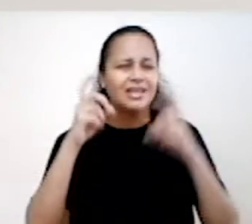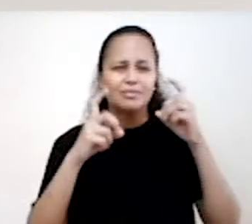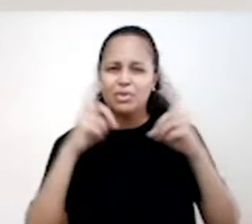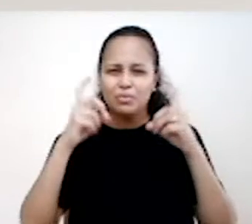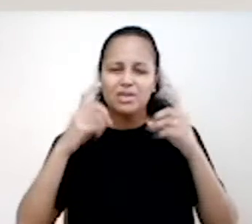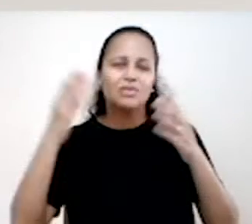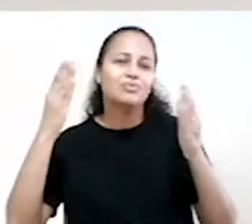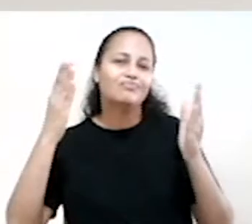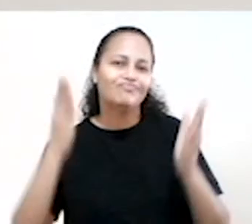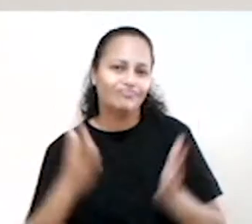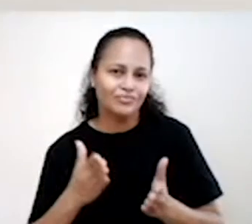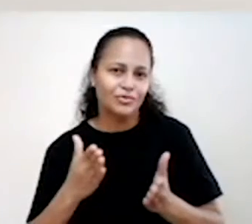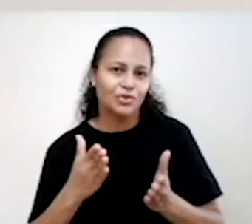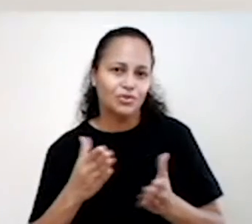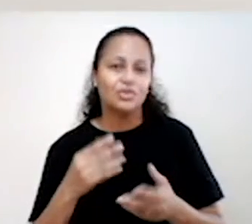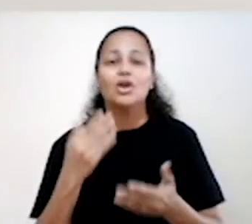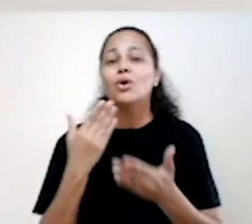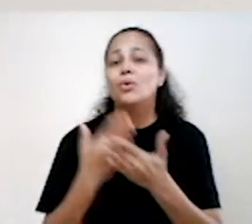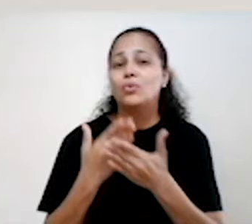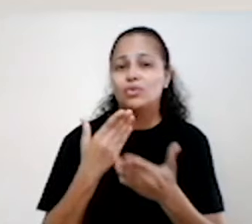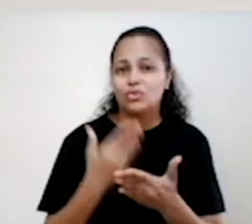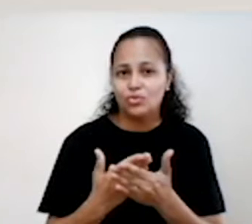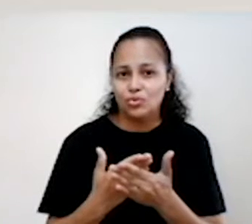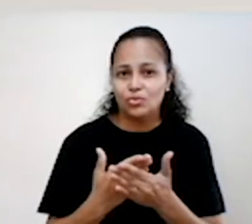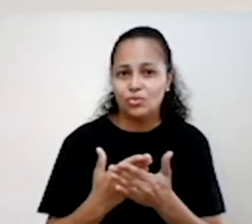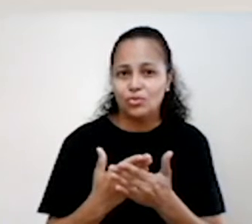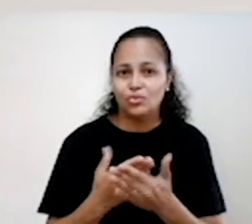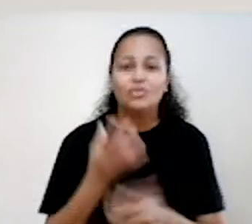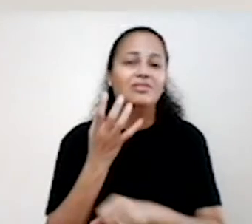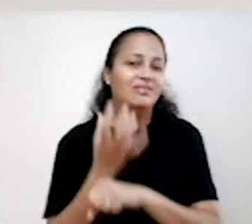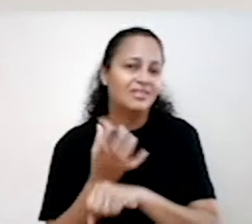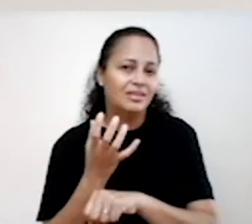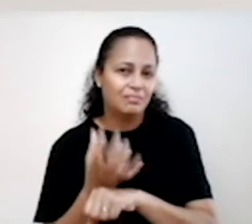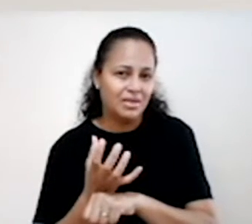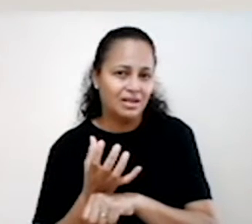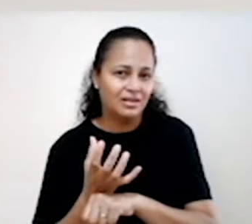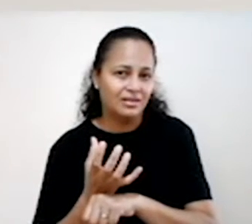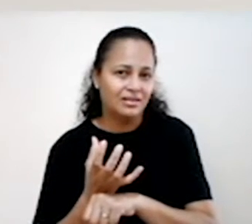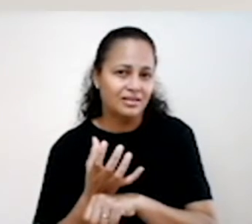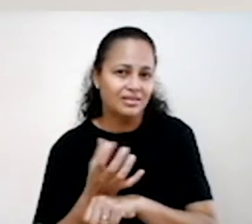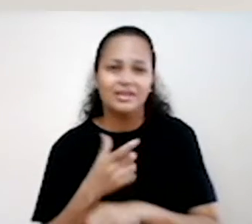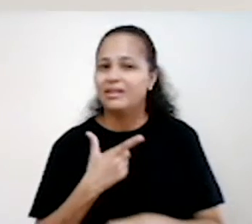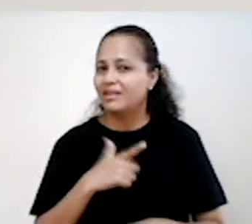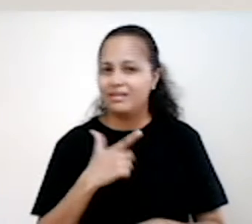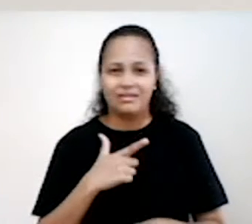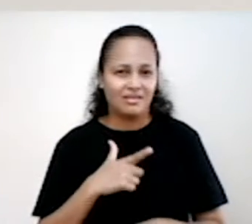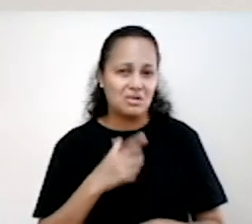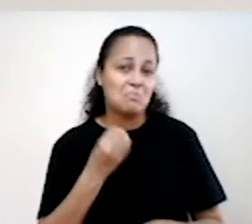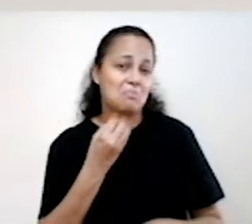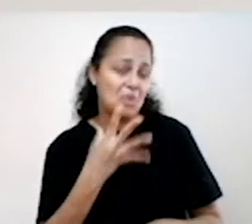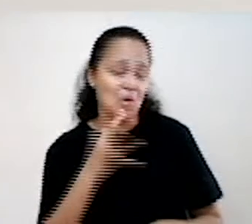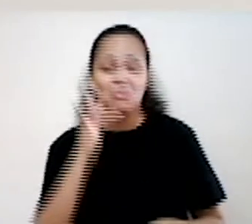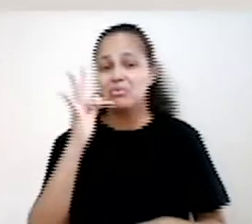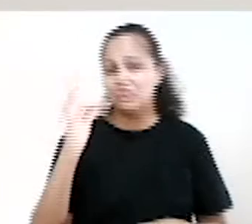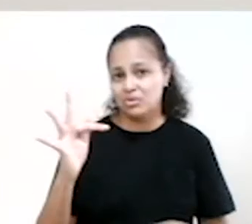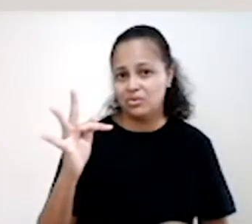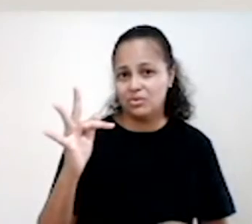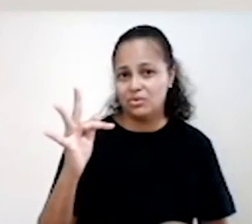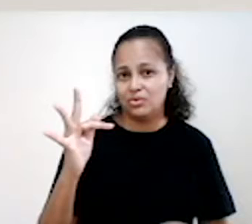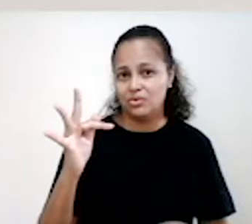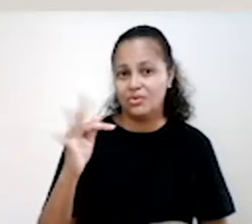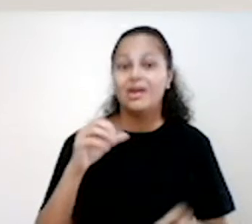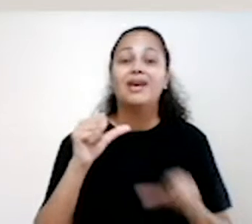ao presente. Sentir que o estudo de certas matérias não vale a pena, que não haverá gratificação no futuro do